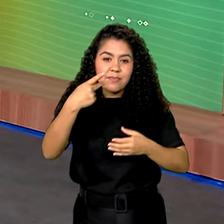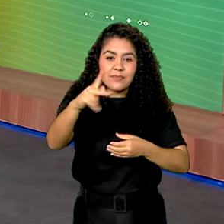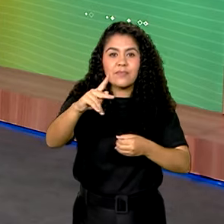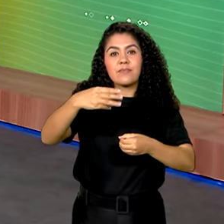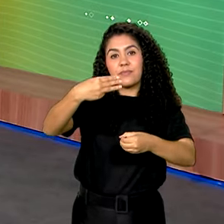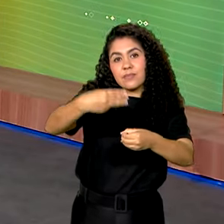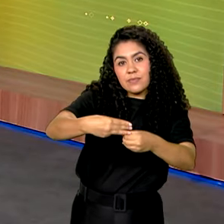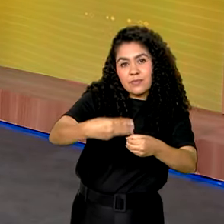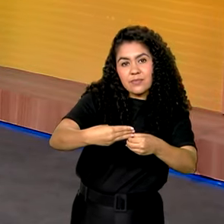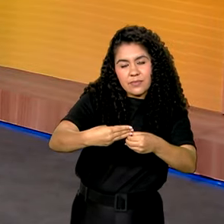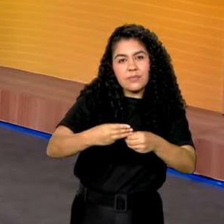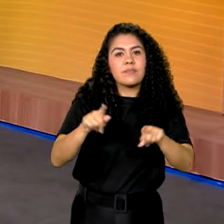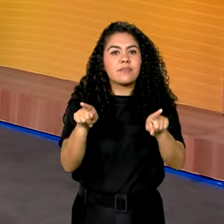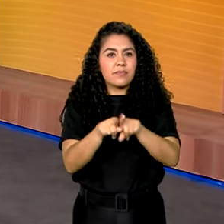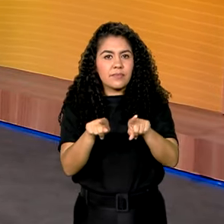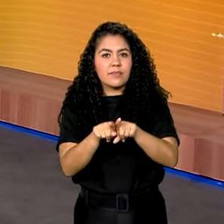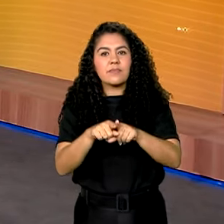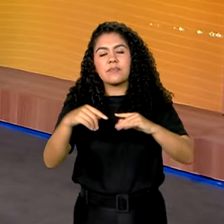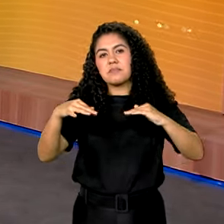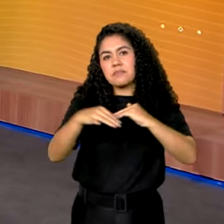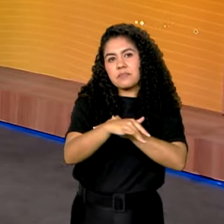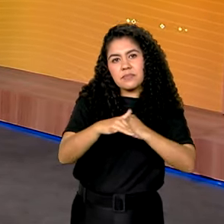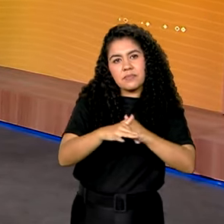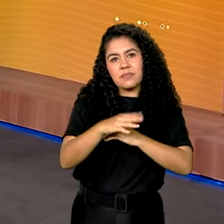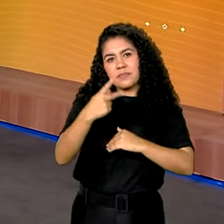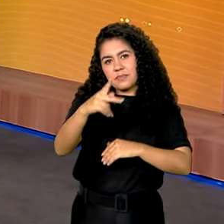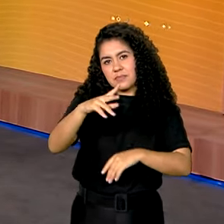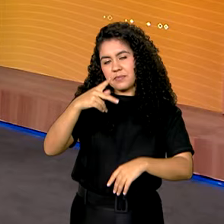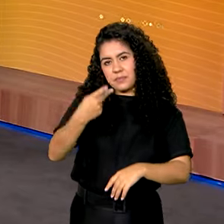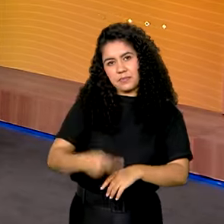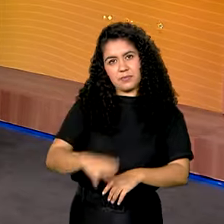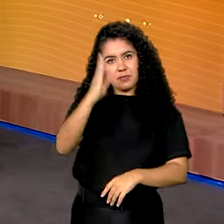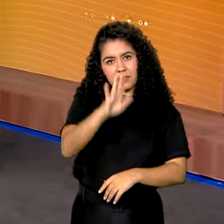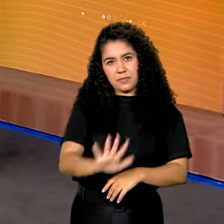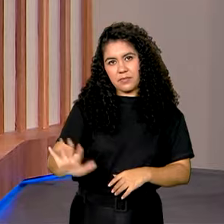município ou alguma outra cidade ou região do país.